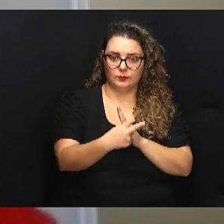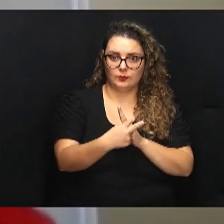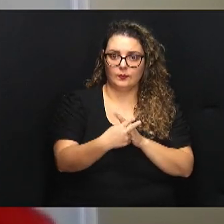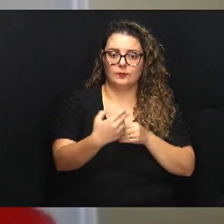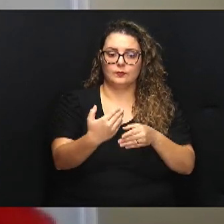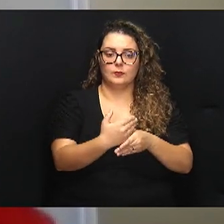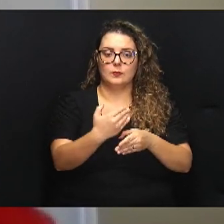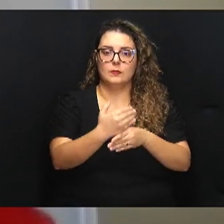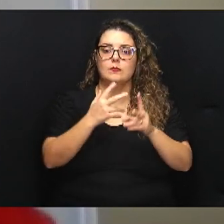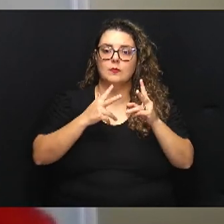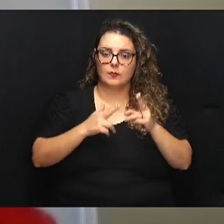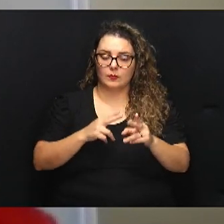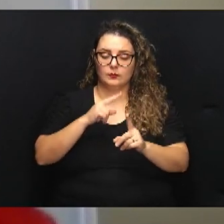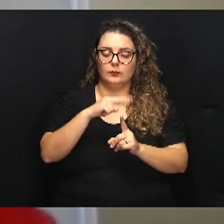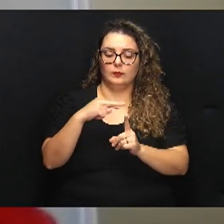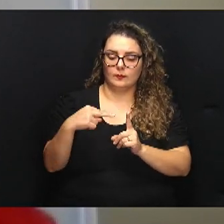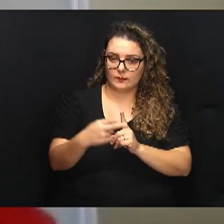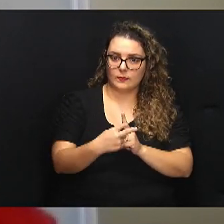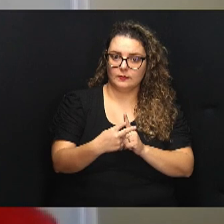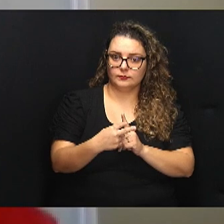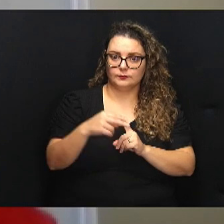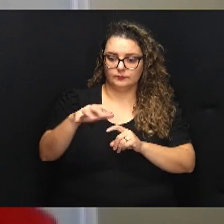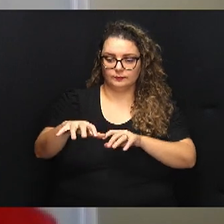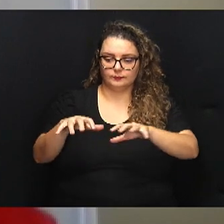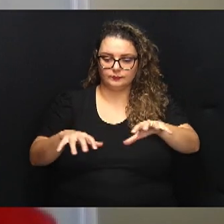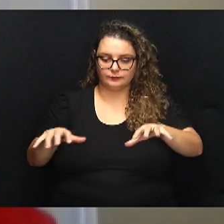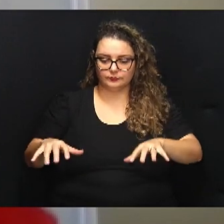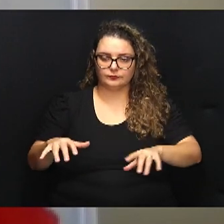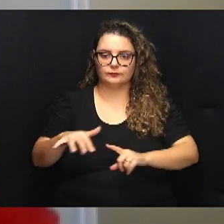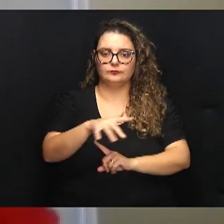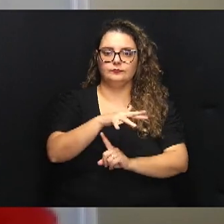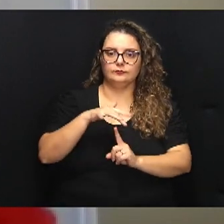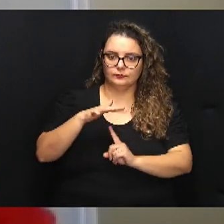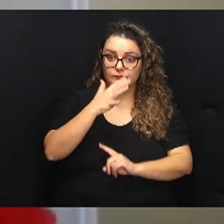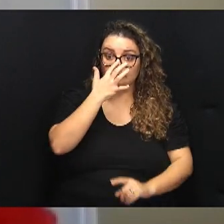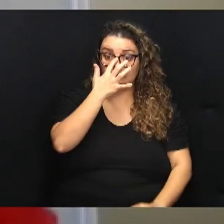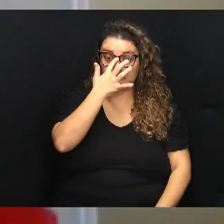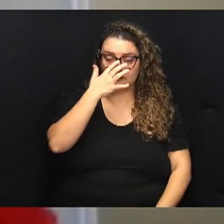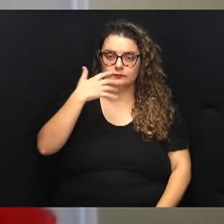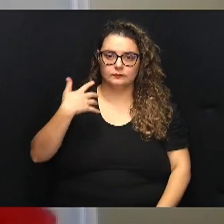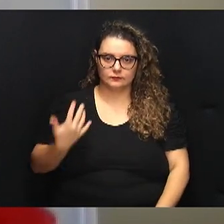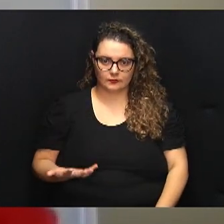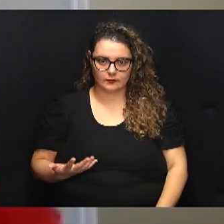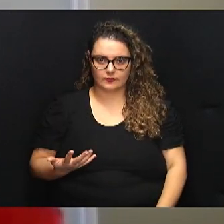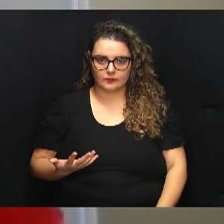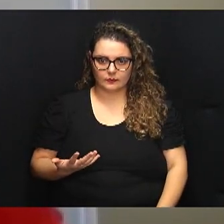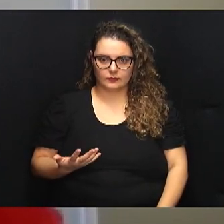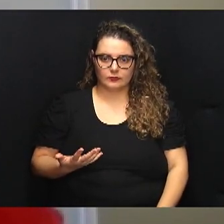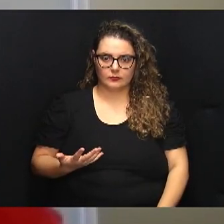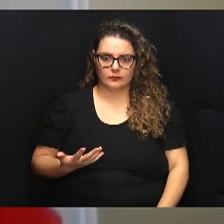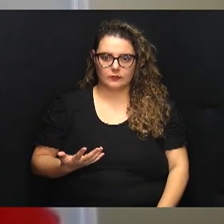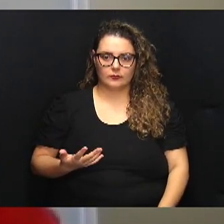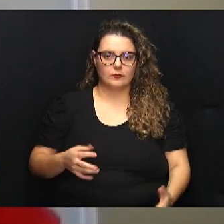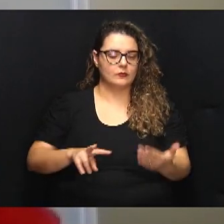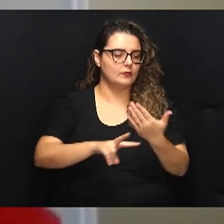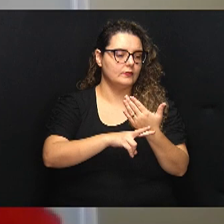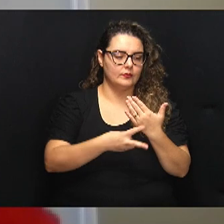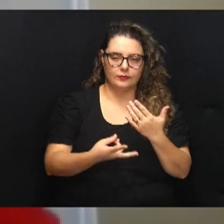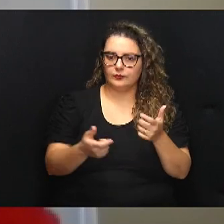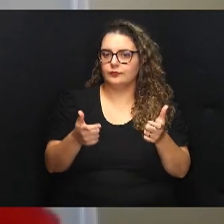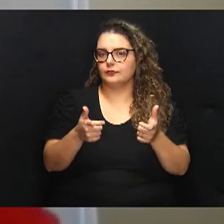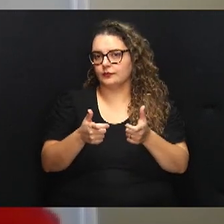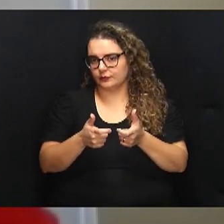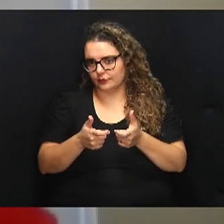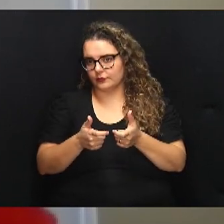empreendedor, quanto do ponto de vista dos órgãos ambientais, e que cujo impacto é pequeno,